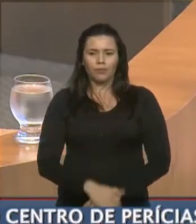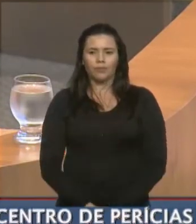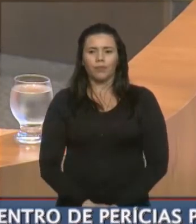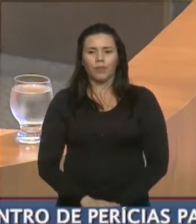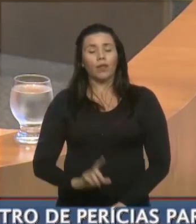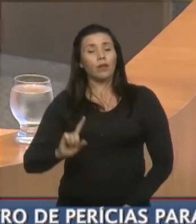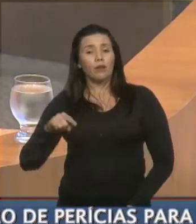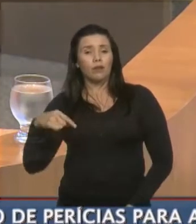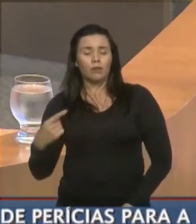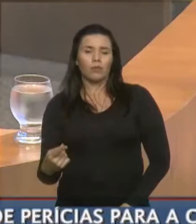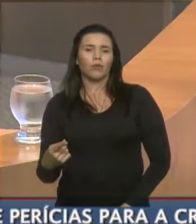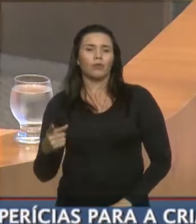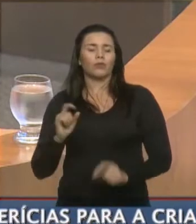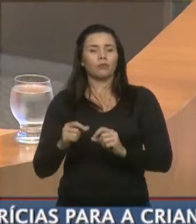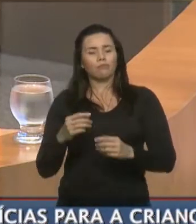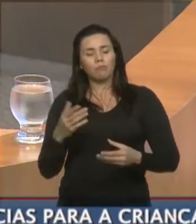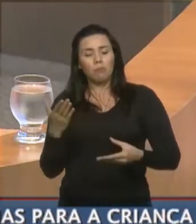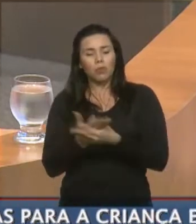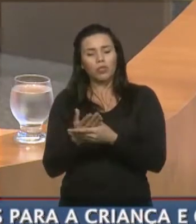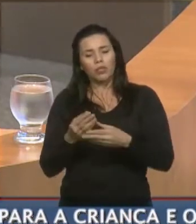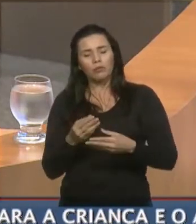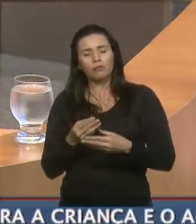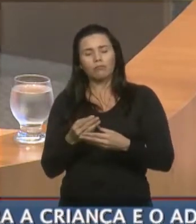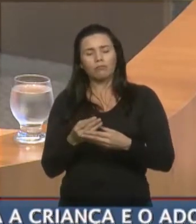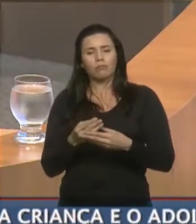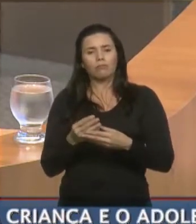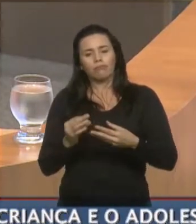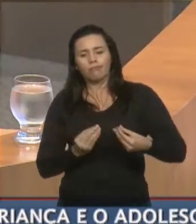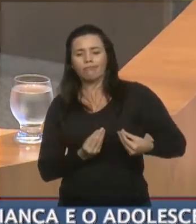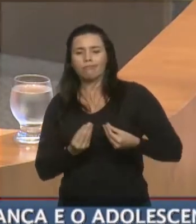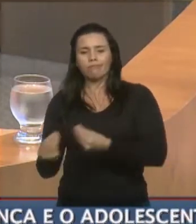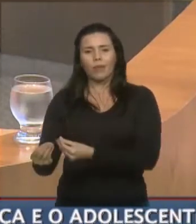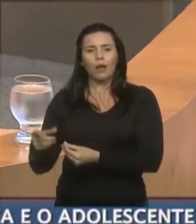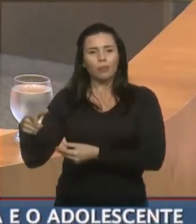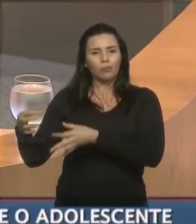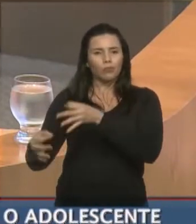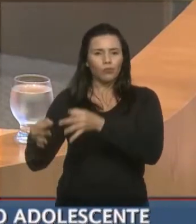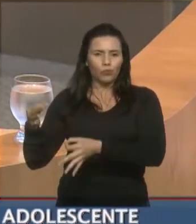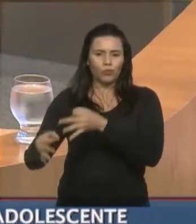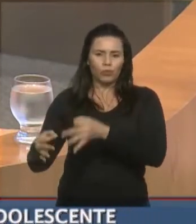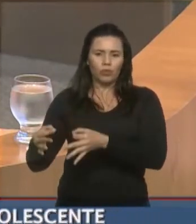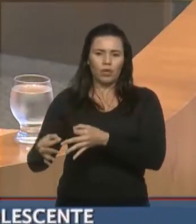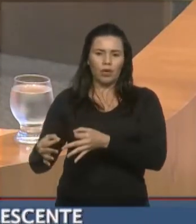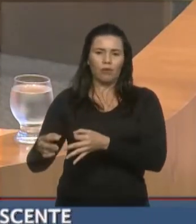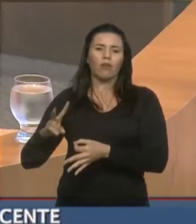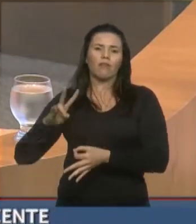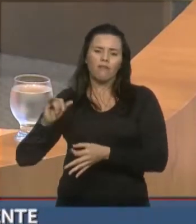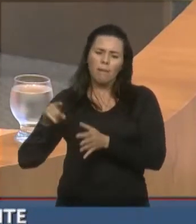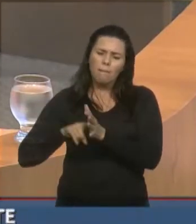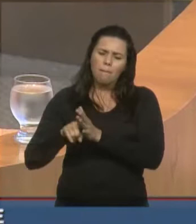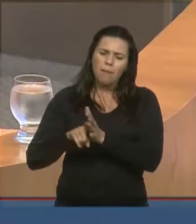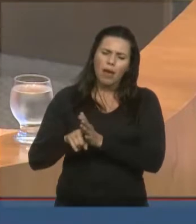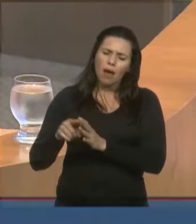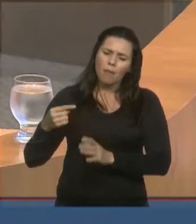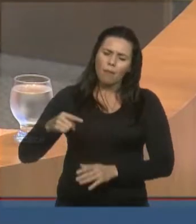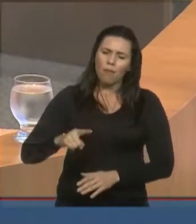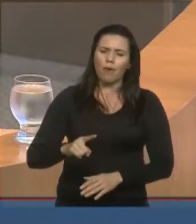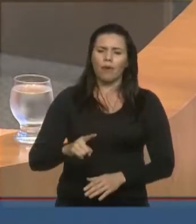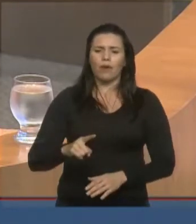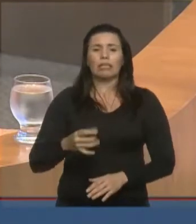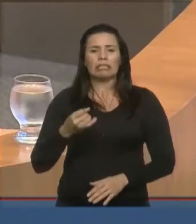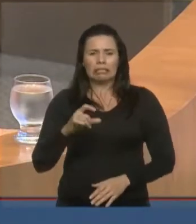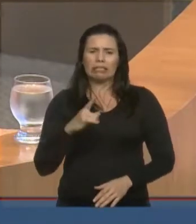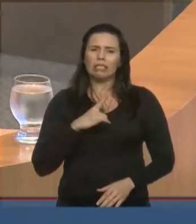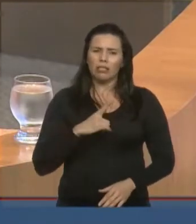penal, ao judiciário, na busca da verdade dos fatos e da justiça concreta. Neste